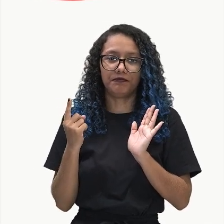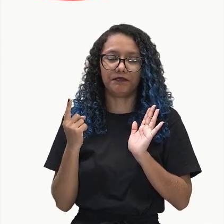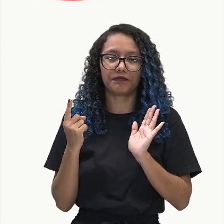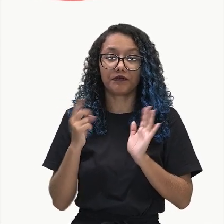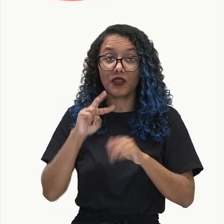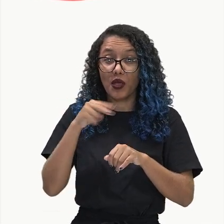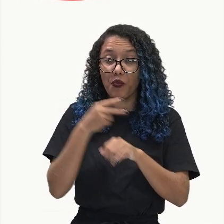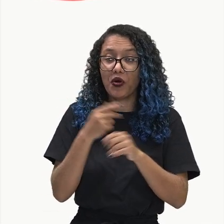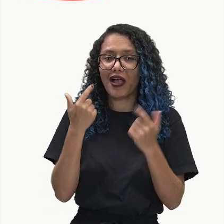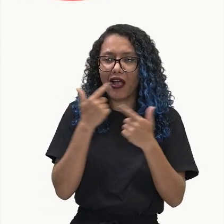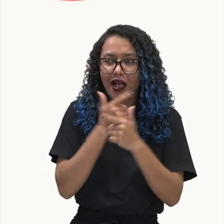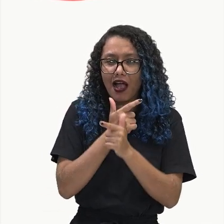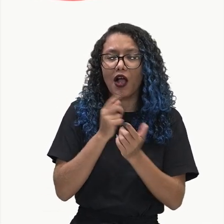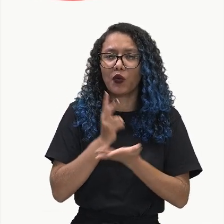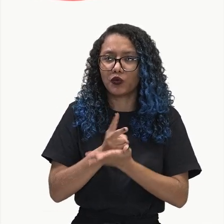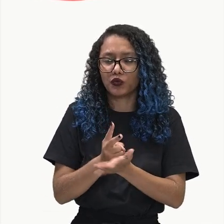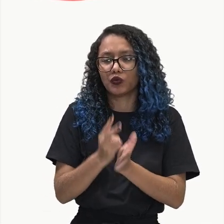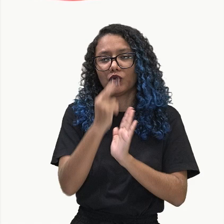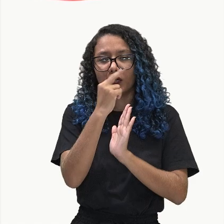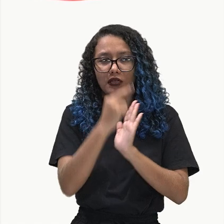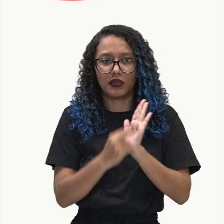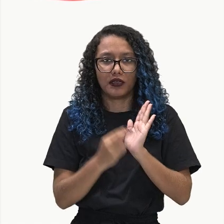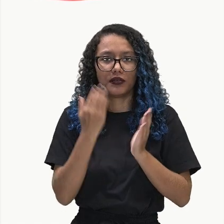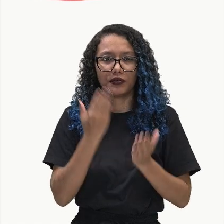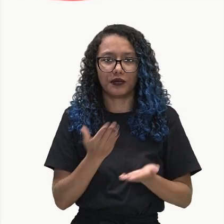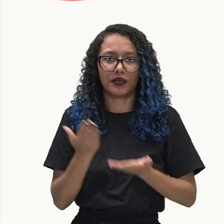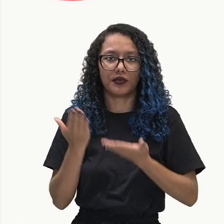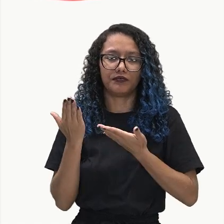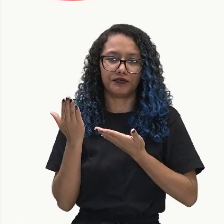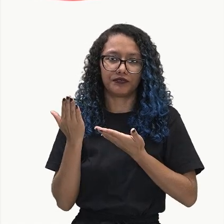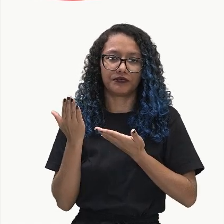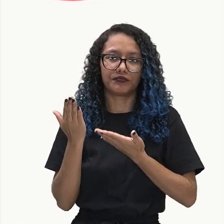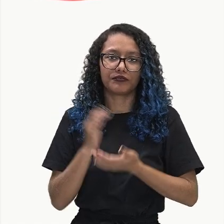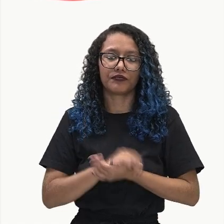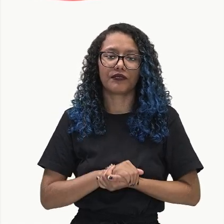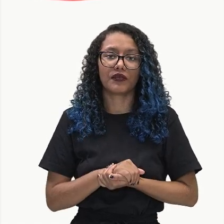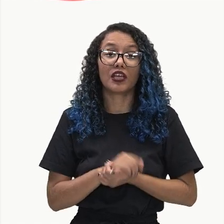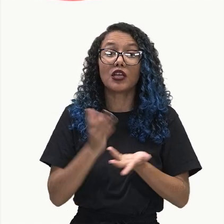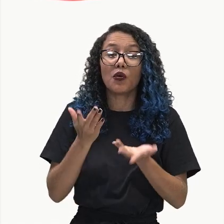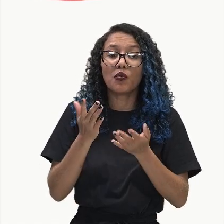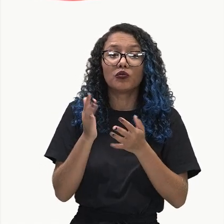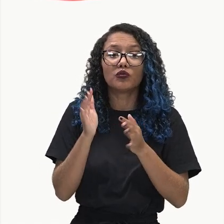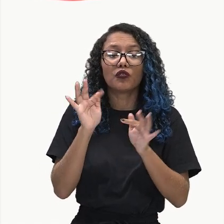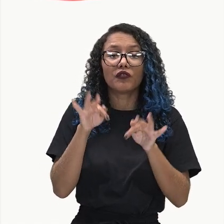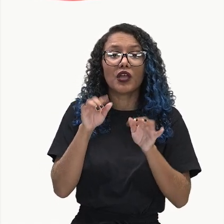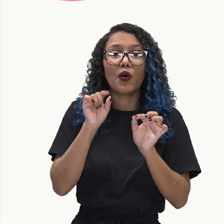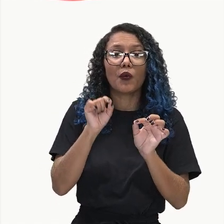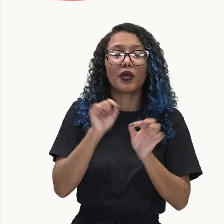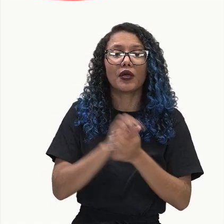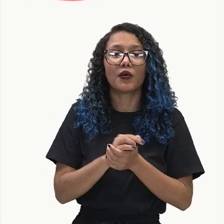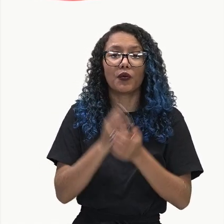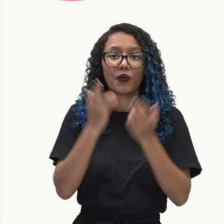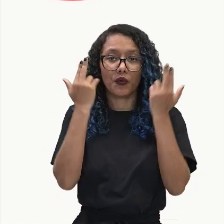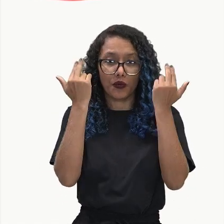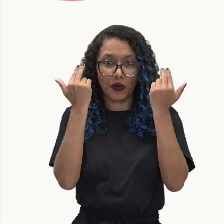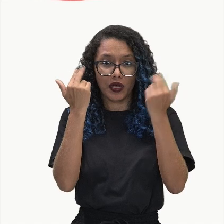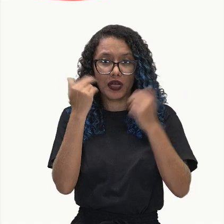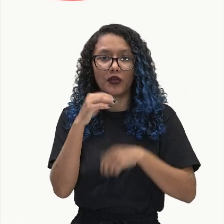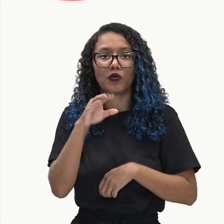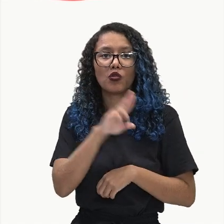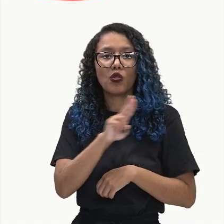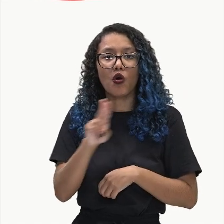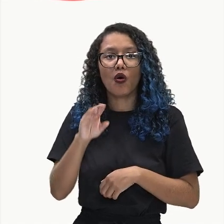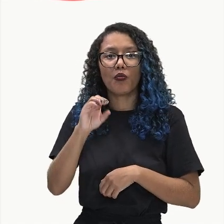resulta familiar, pero quem la chama? Então, nisso que o coelho Ombligo vai se